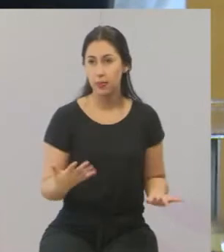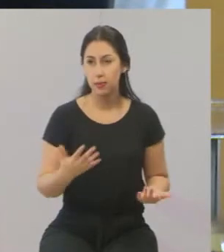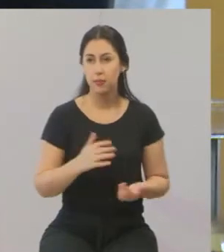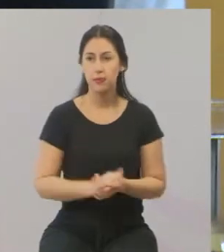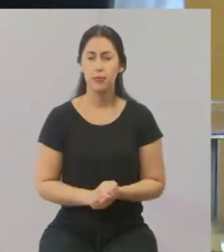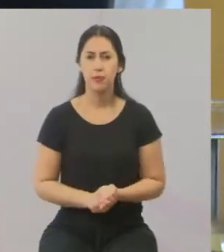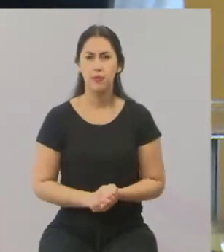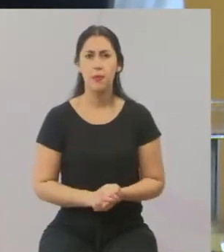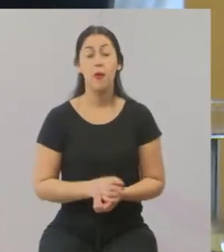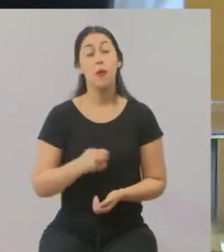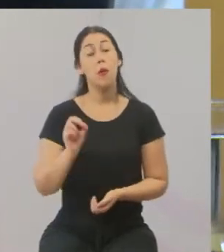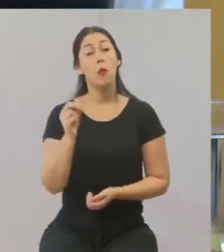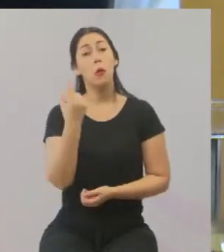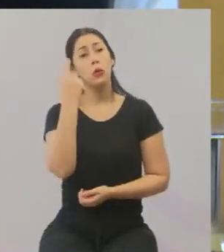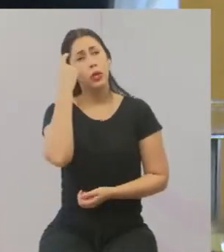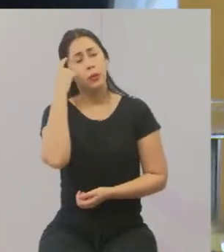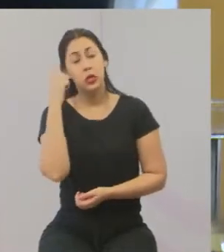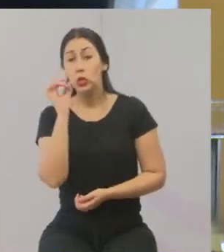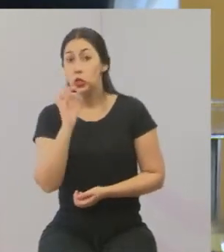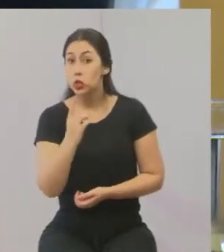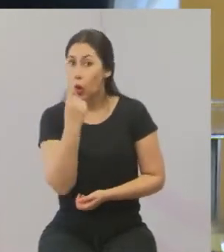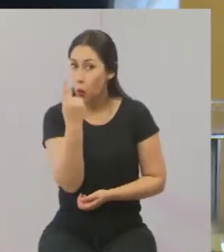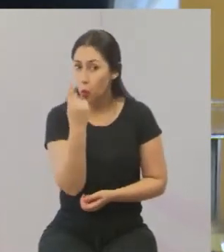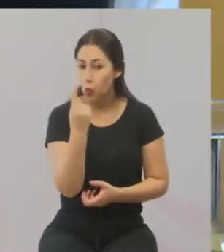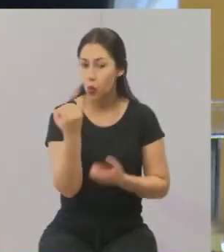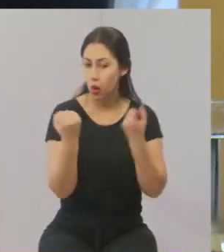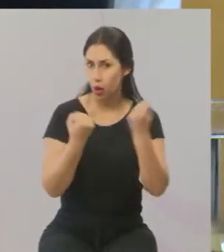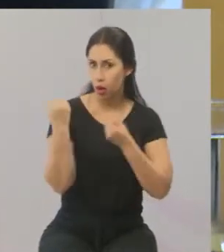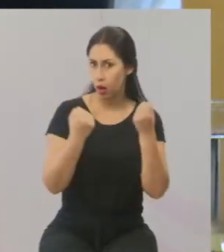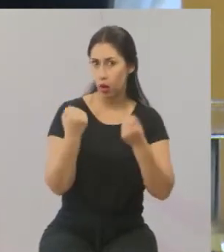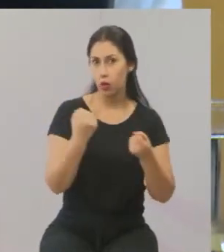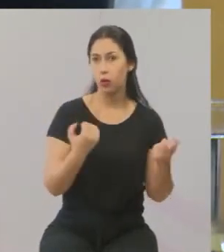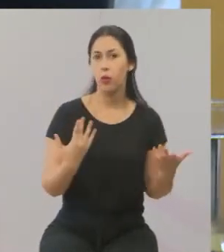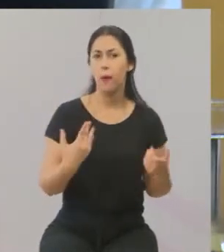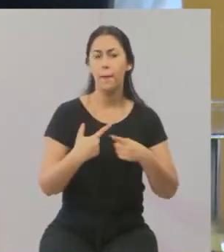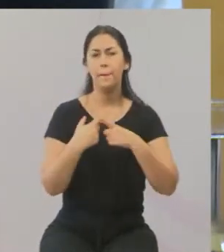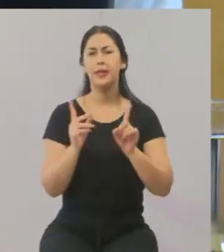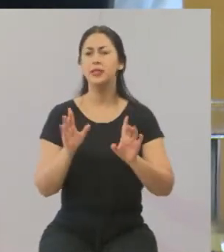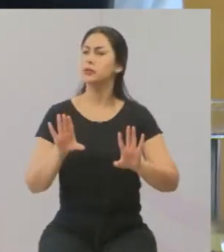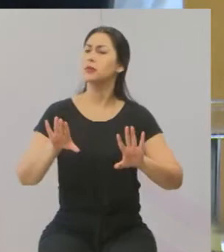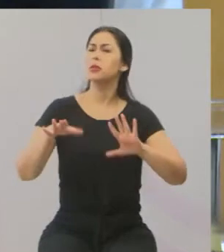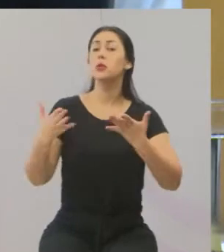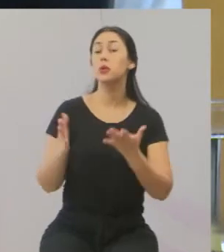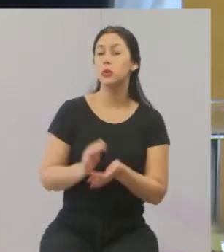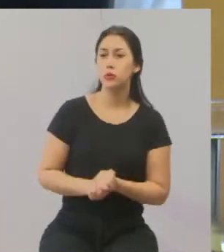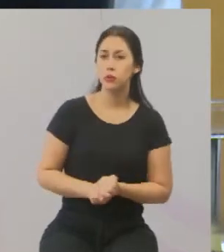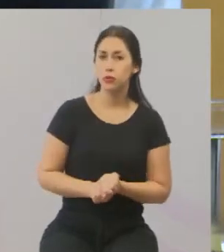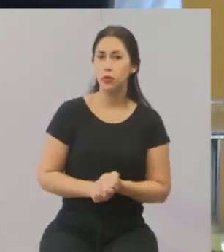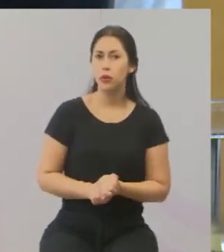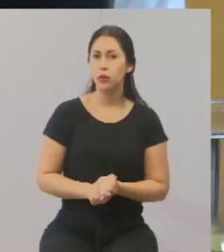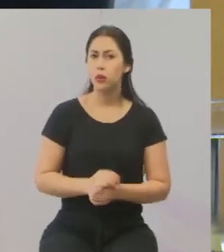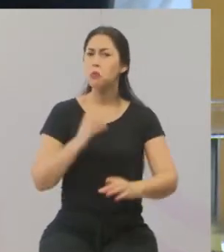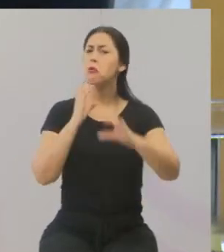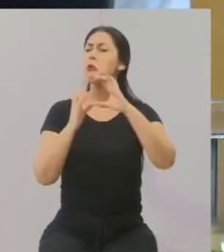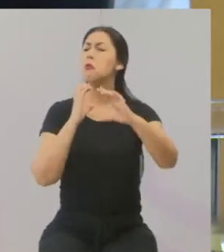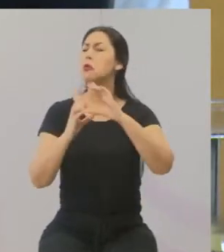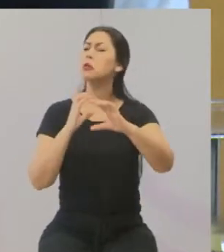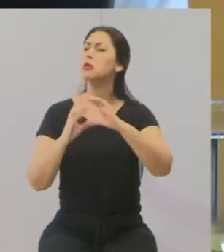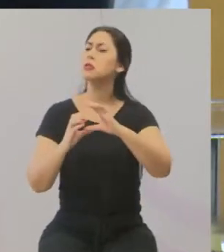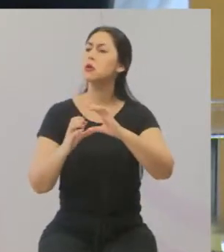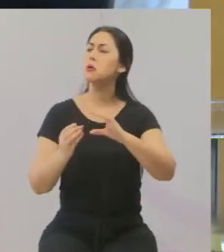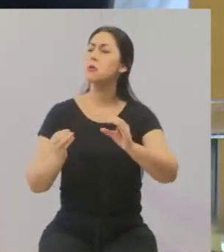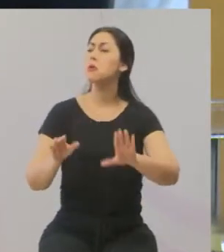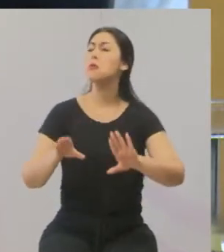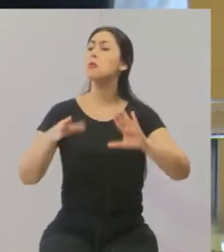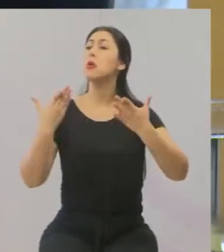única. Em caso positivo, pela lógica e segurança de todos, qual a previsão? Como se dará a comunicação à comunidade e à